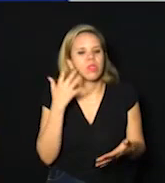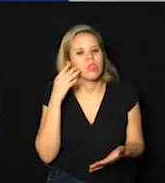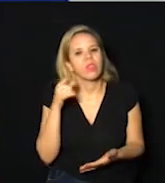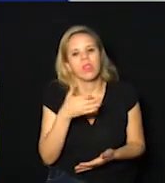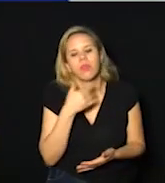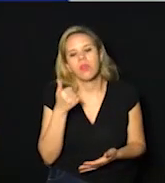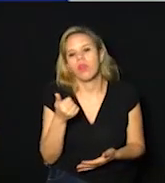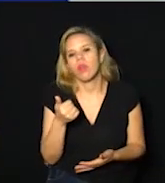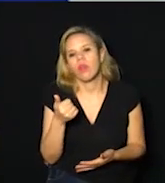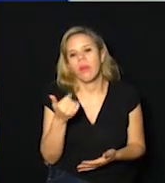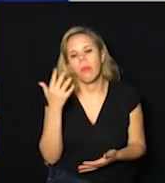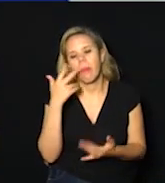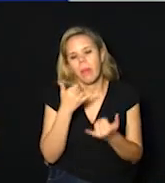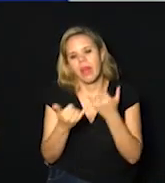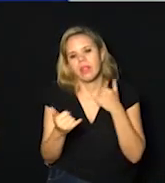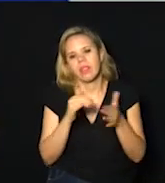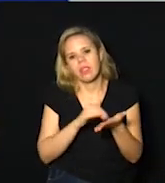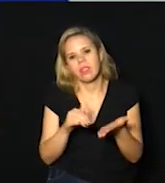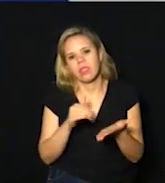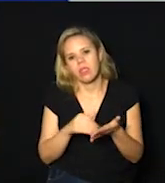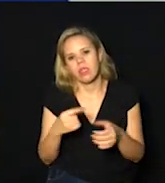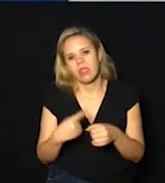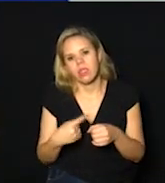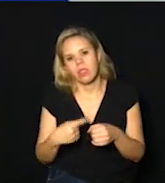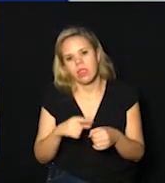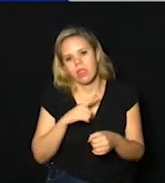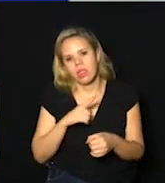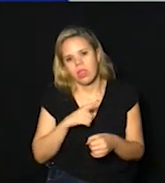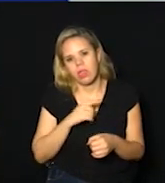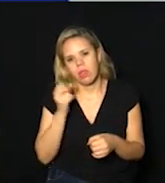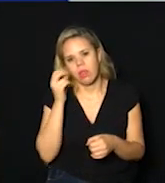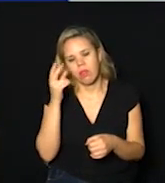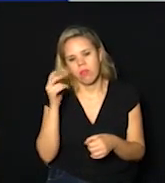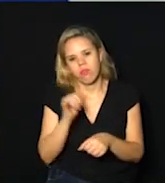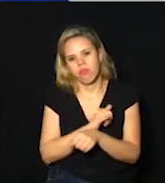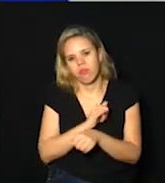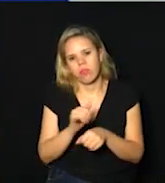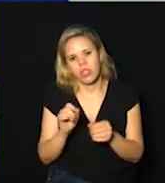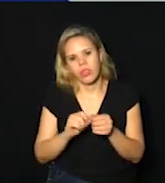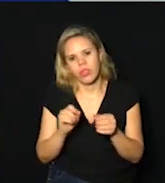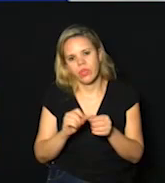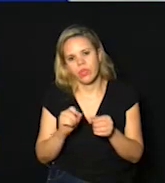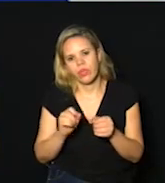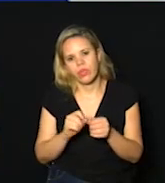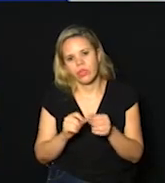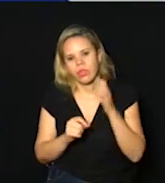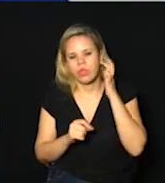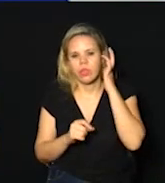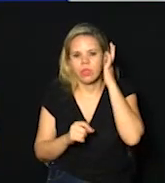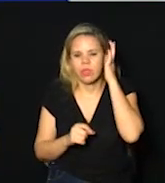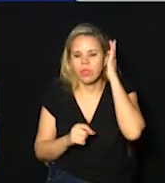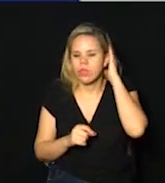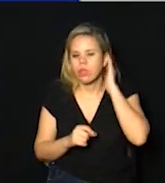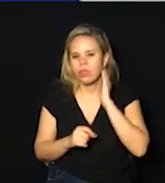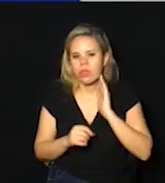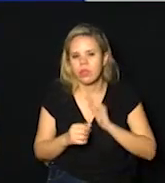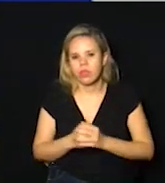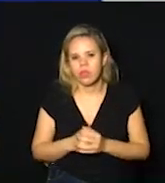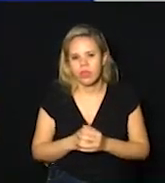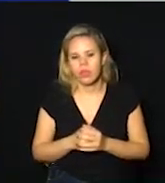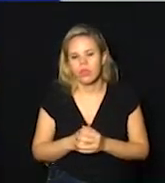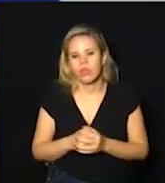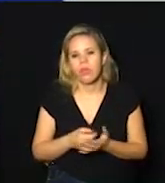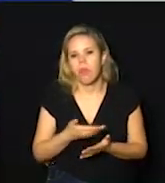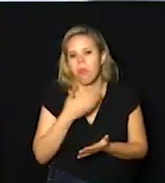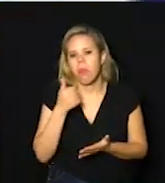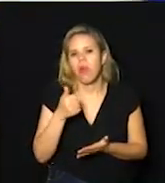prudente, e parece que a Secretaria Municipal de Educação tem uma expertise de fazer essa